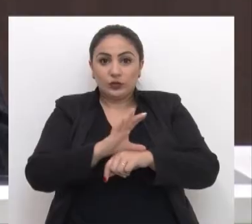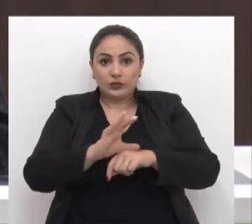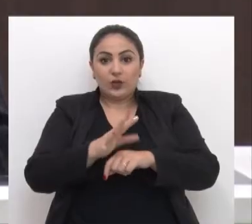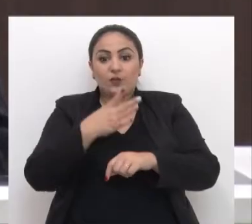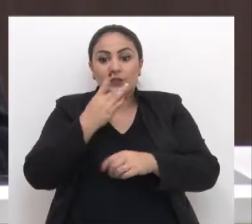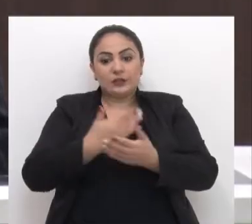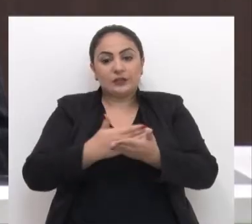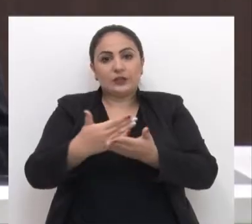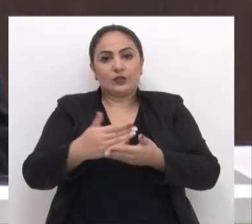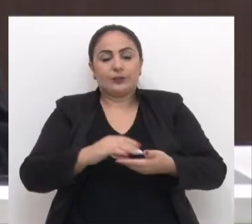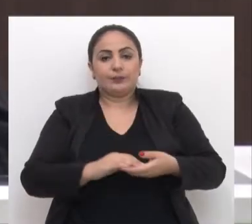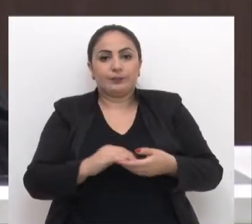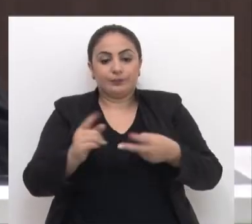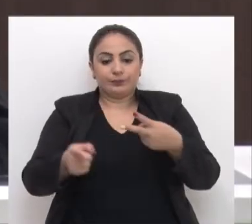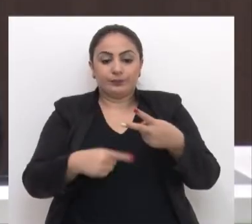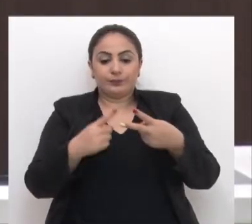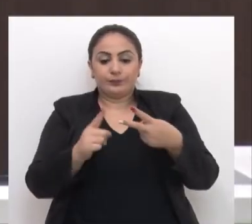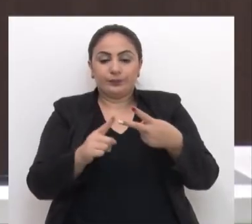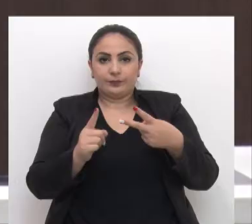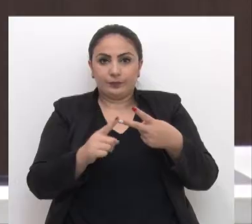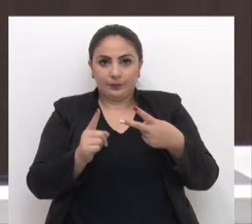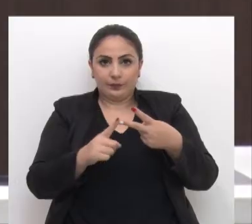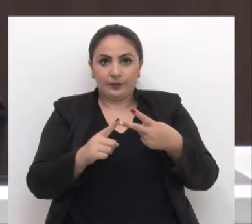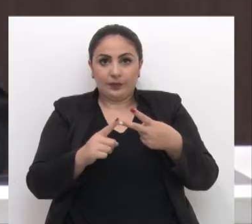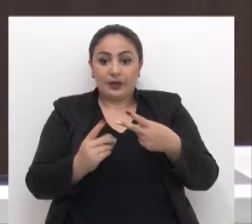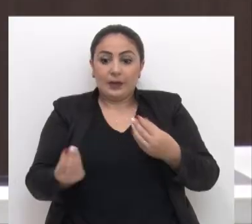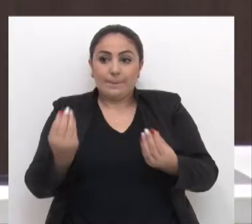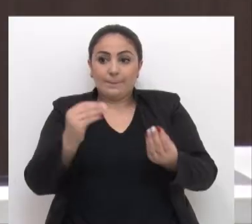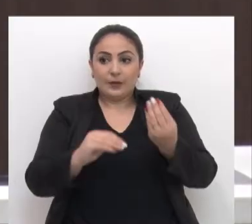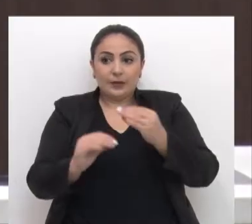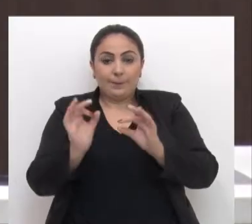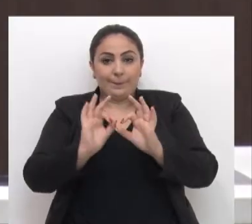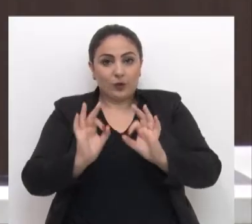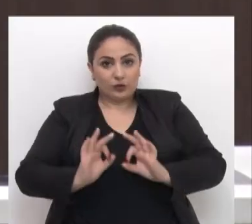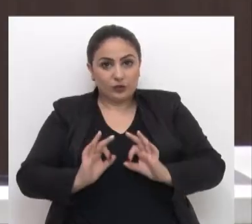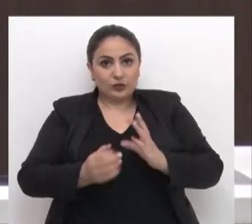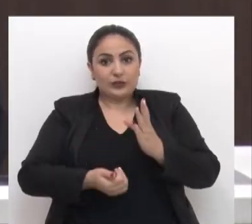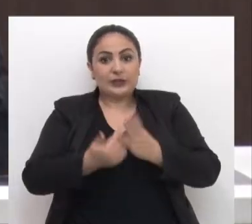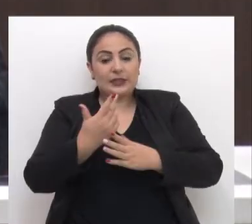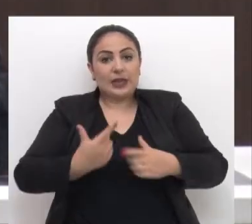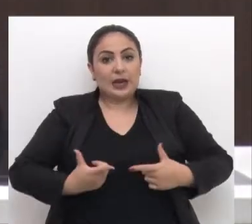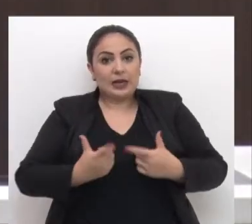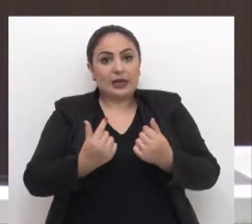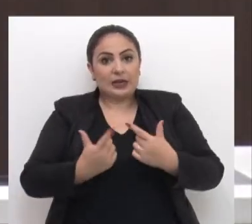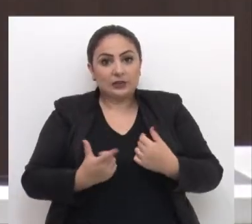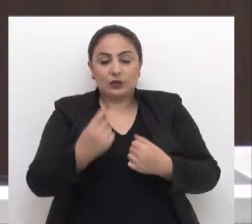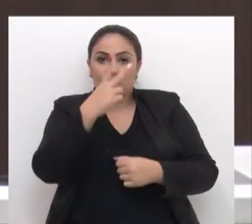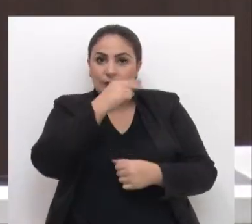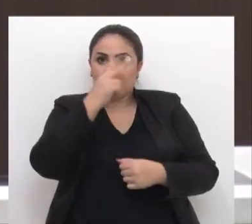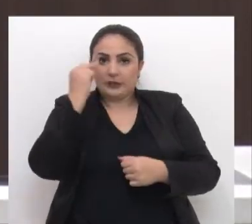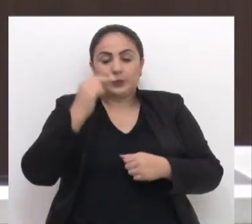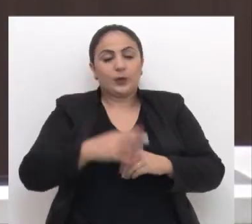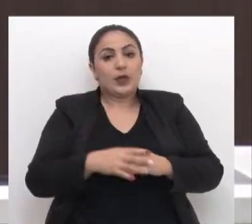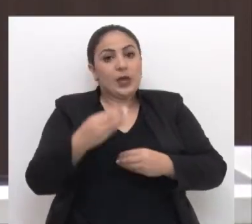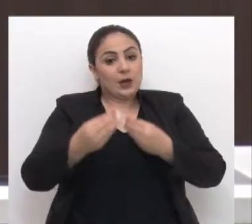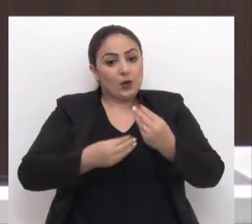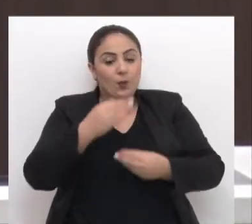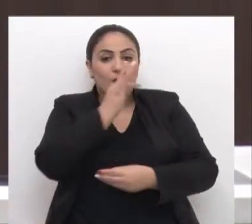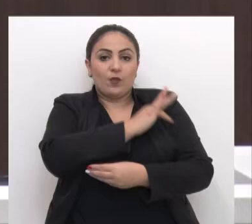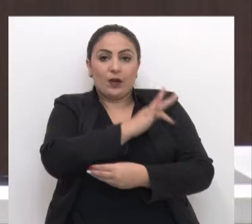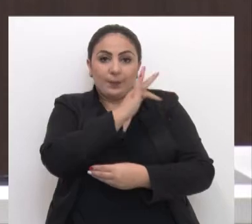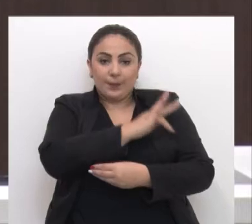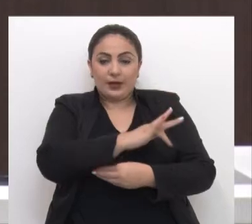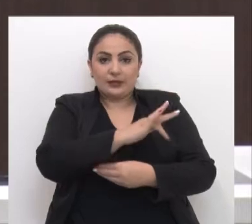inconstitucional e vício de iniciativa. Segundo, implementação do projeto cria despesas ao